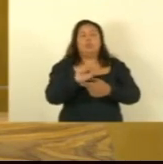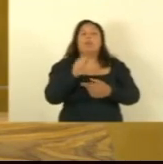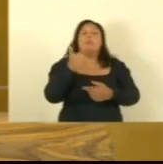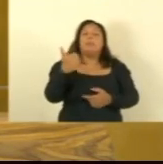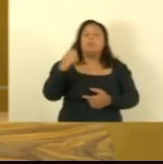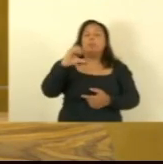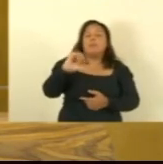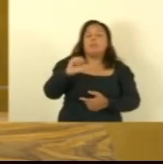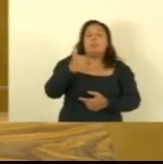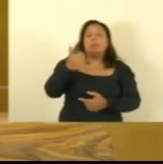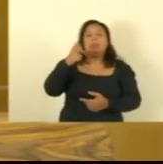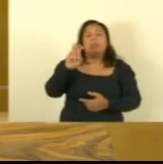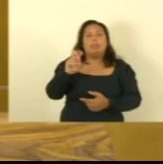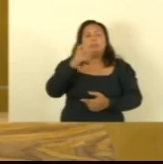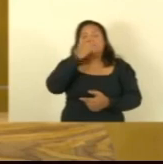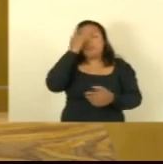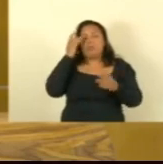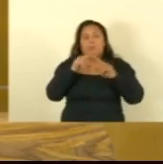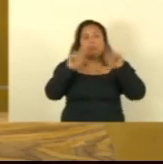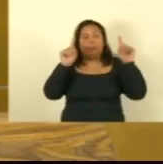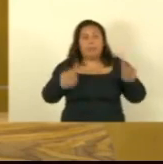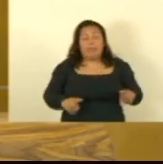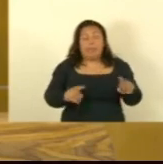1.915 efetivos e